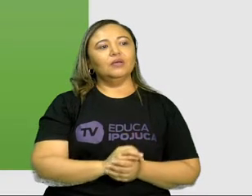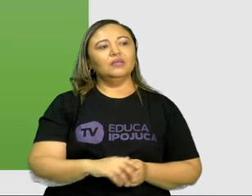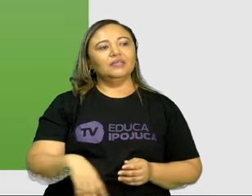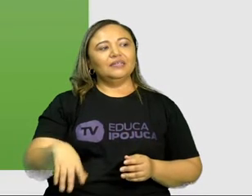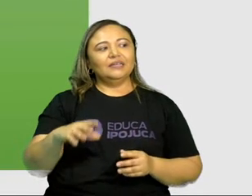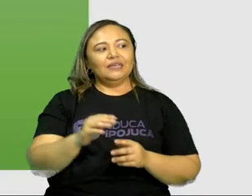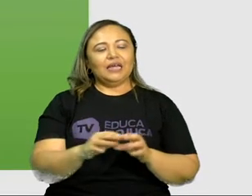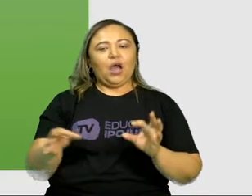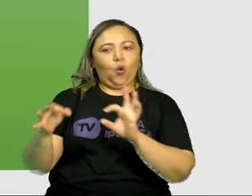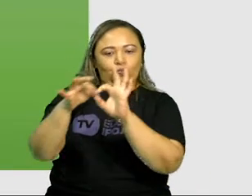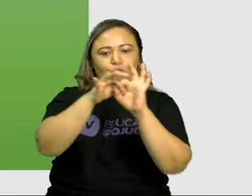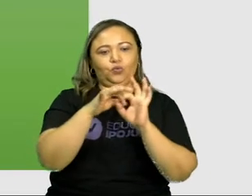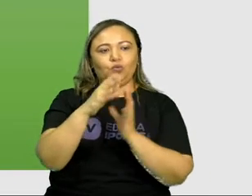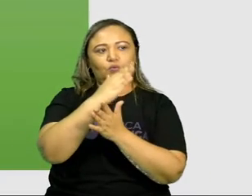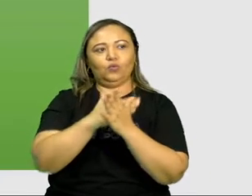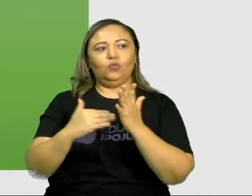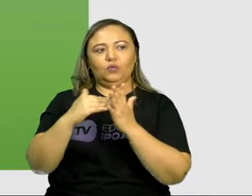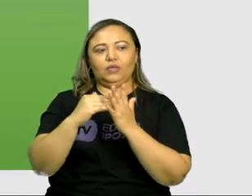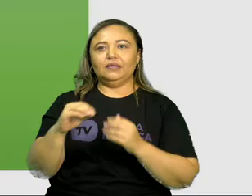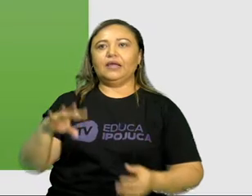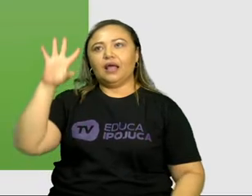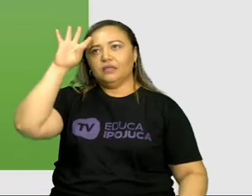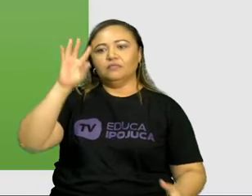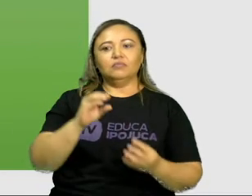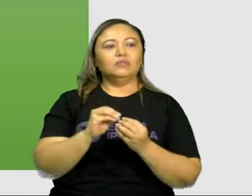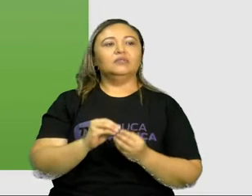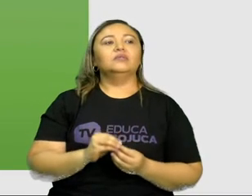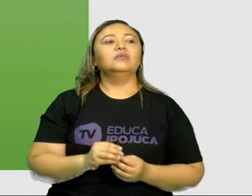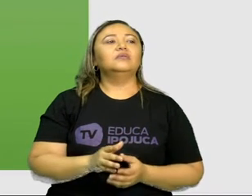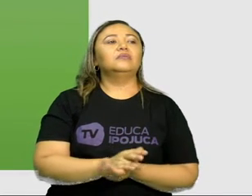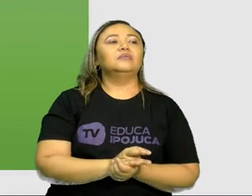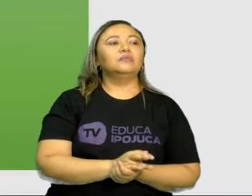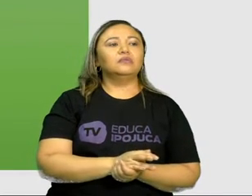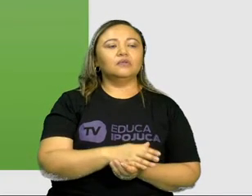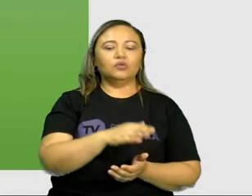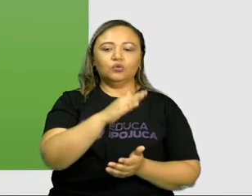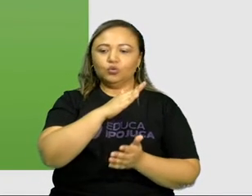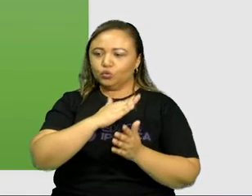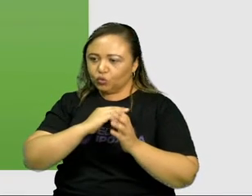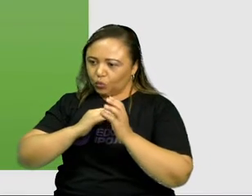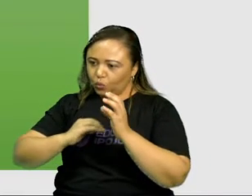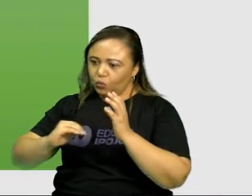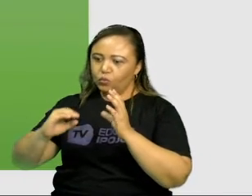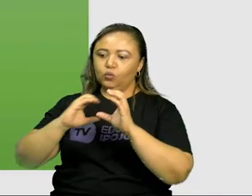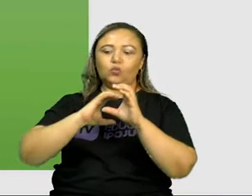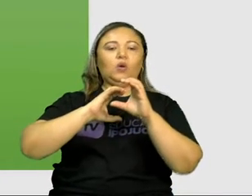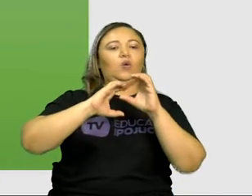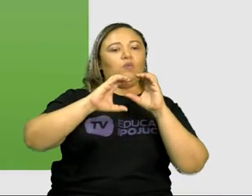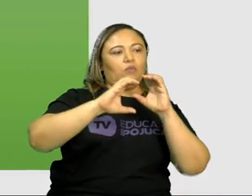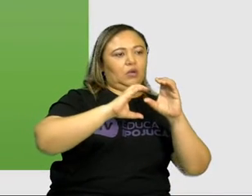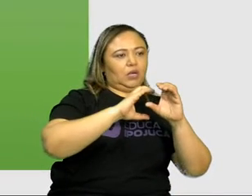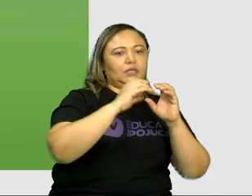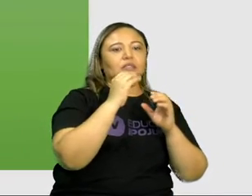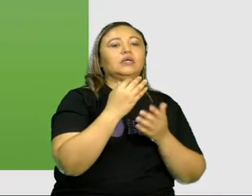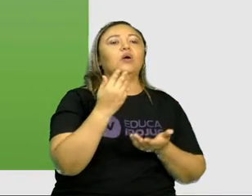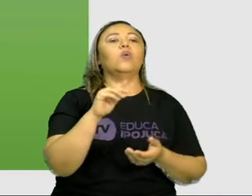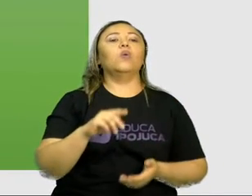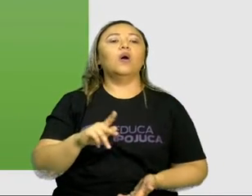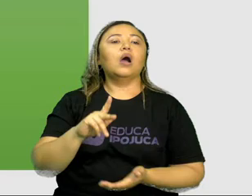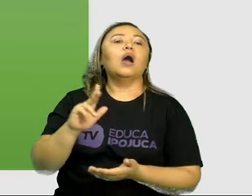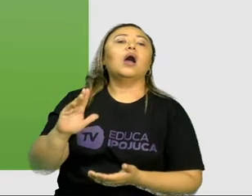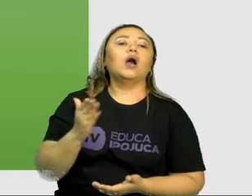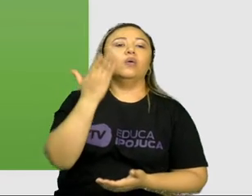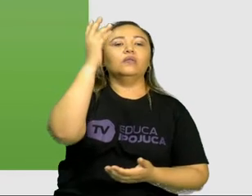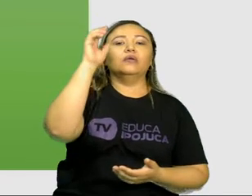Unindo todas essas informações, nós temos. Todo ato comunicativo ocorre pela ação da linguagem, que pode